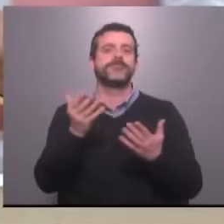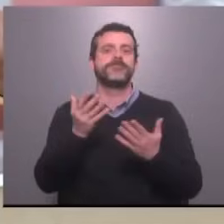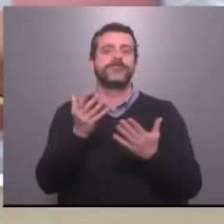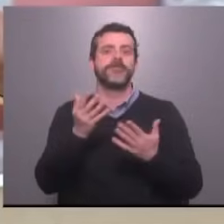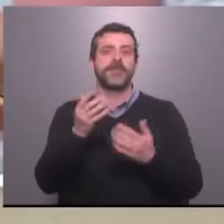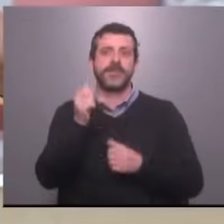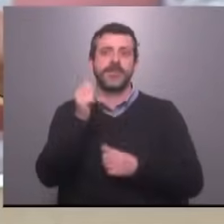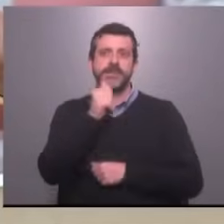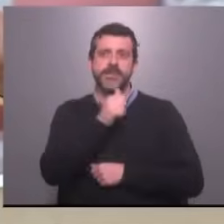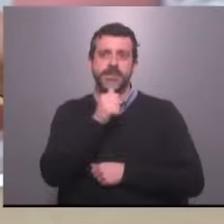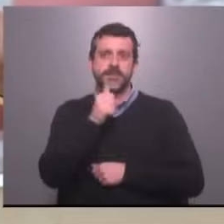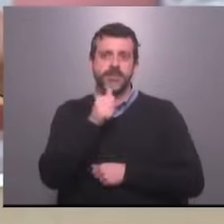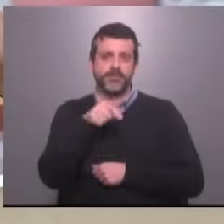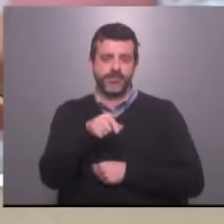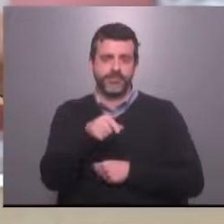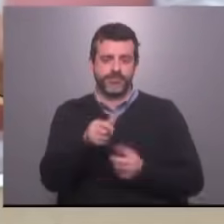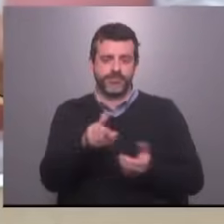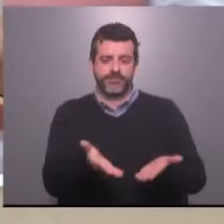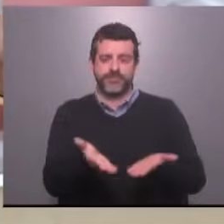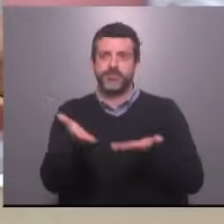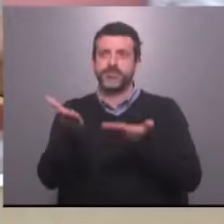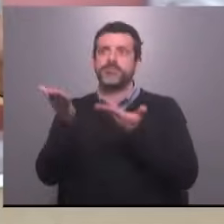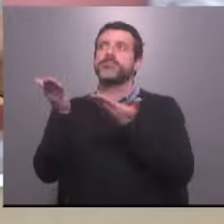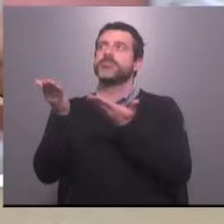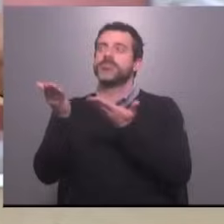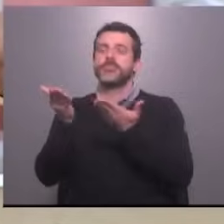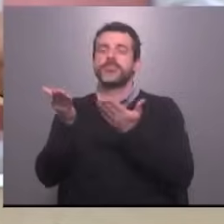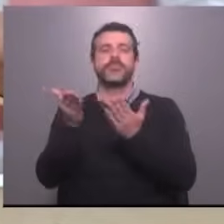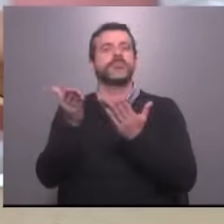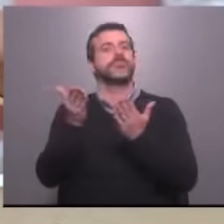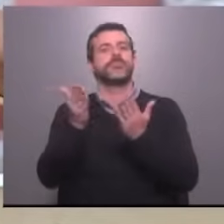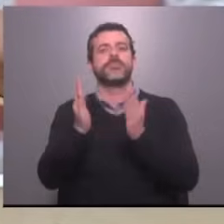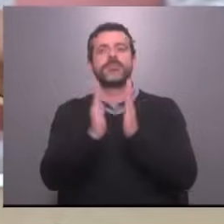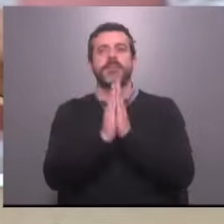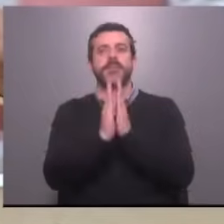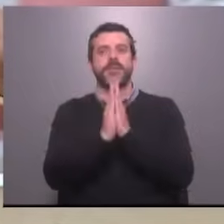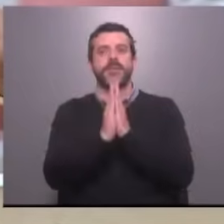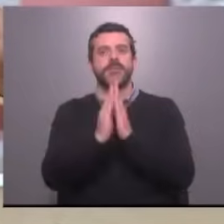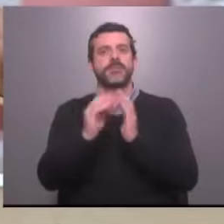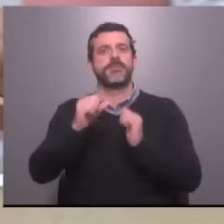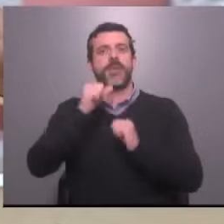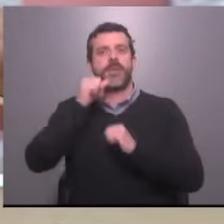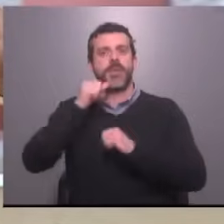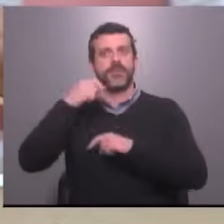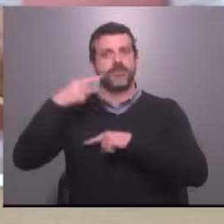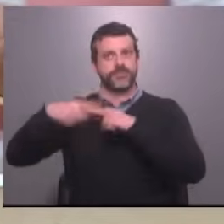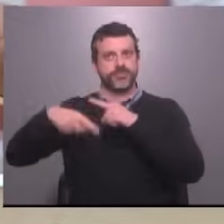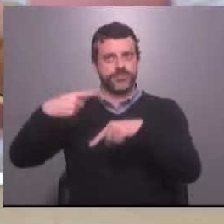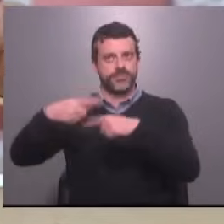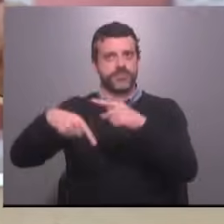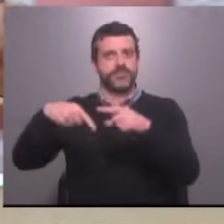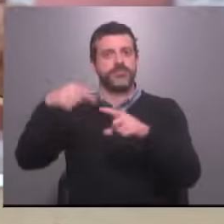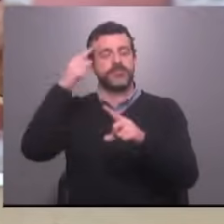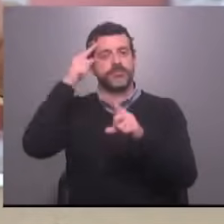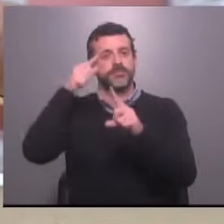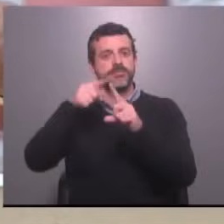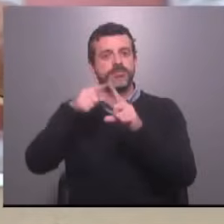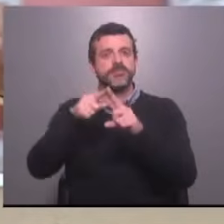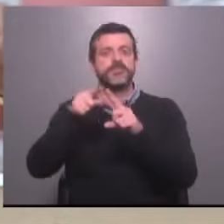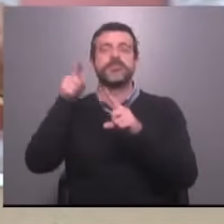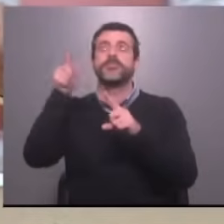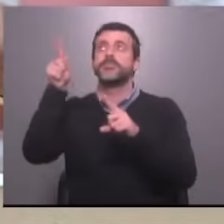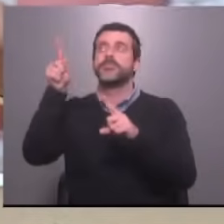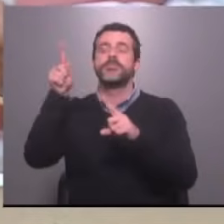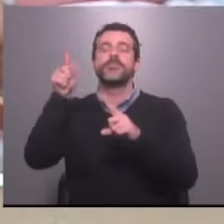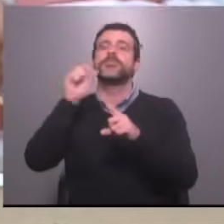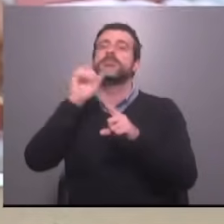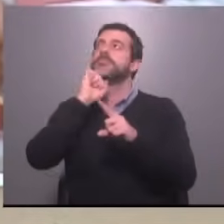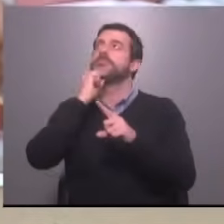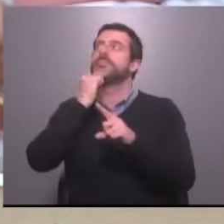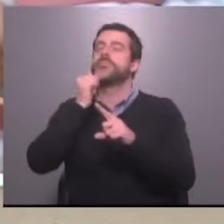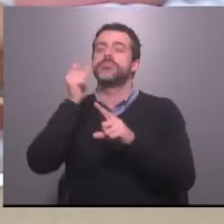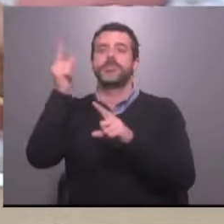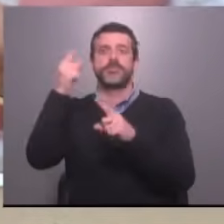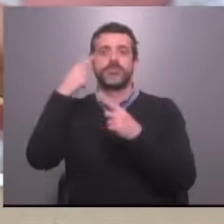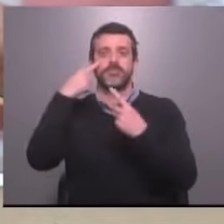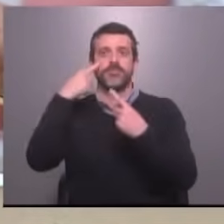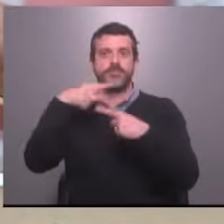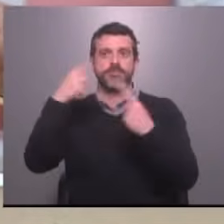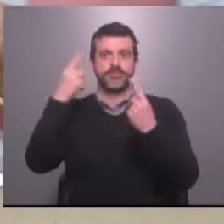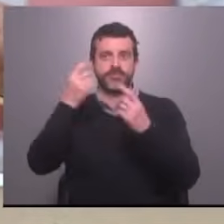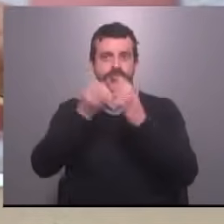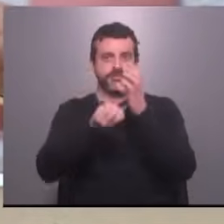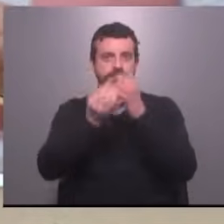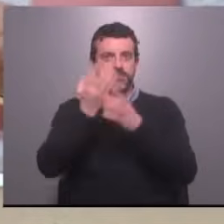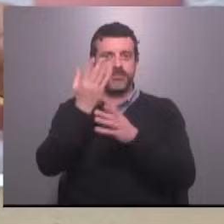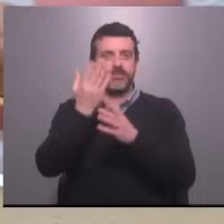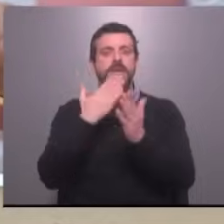que a oblação deste santo sacrifício se renove sempre na vossa Igreja, de modo que a celebração do mistério